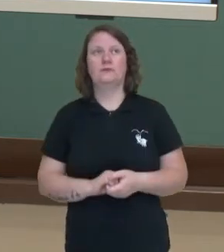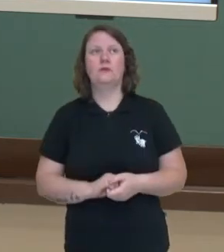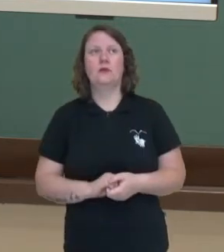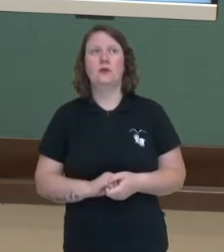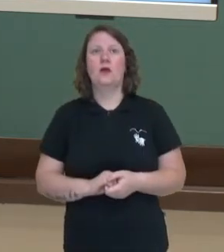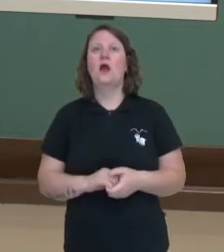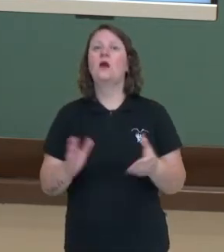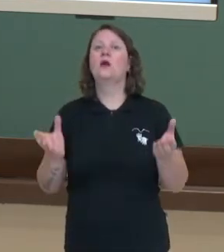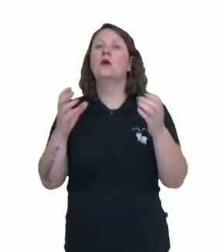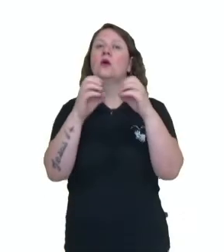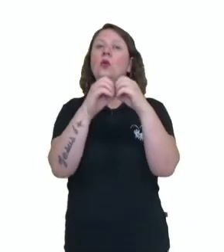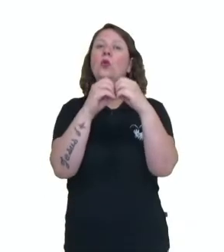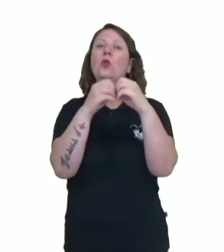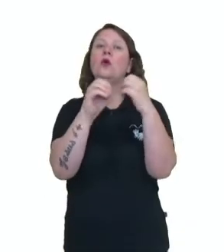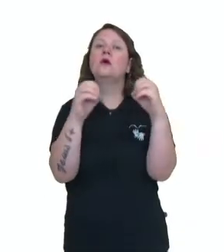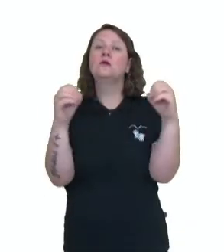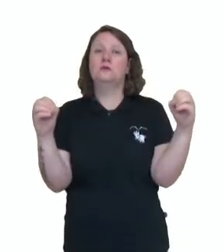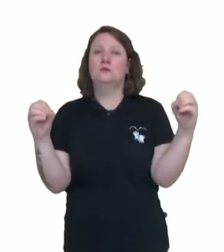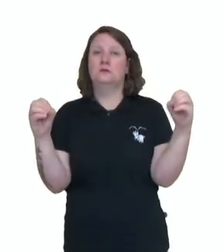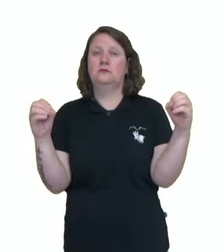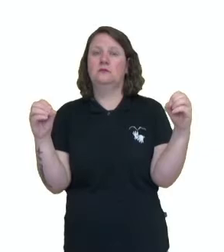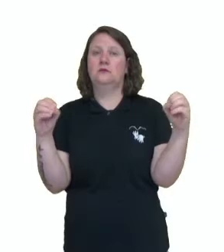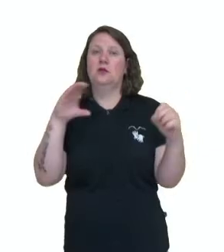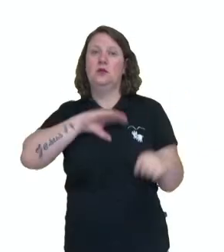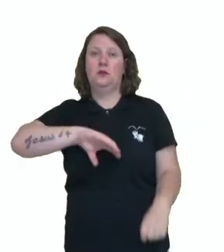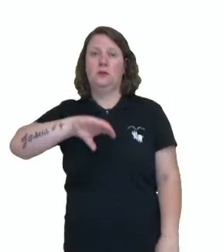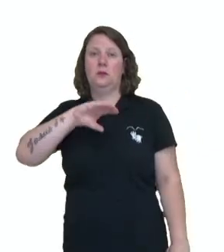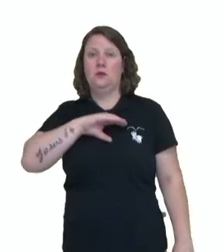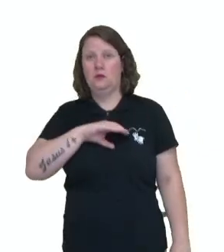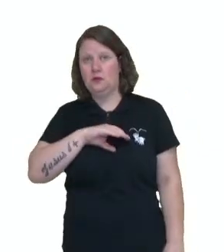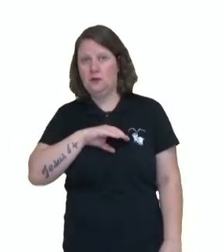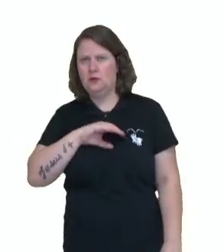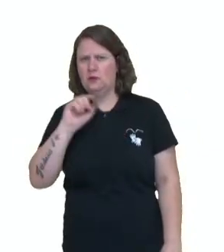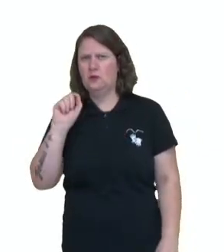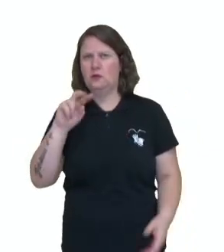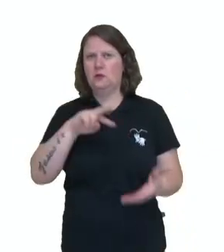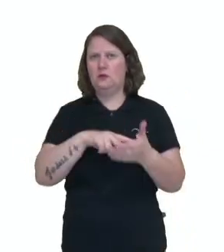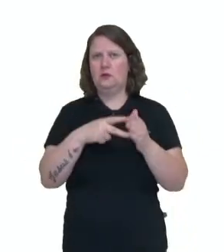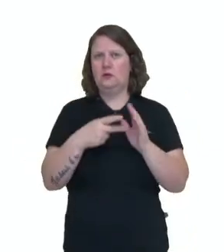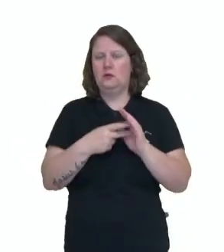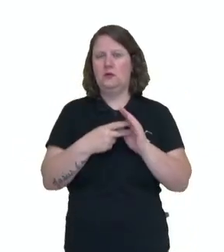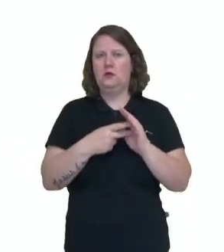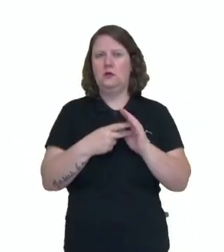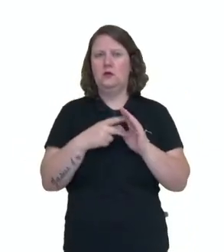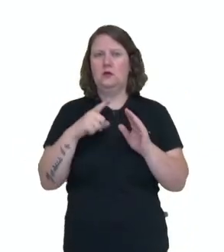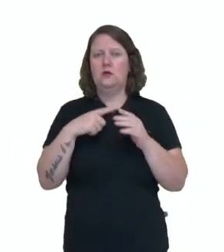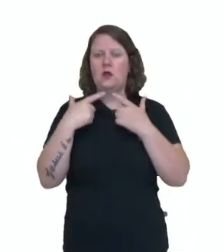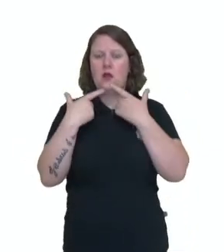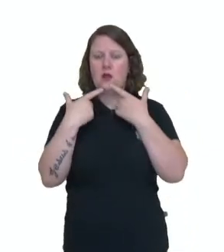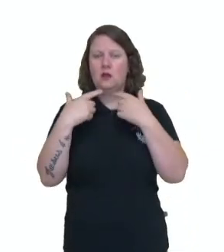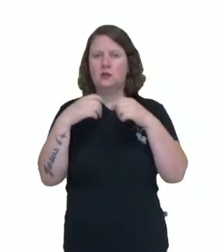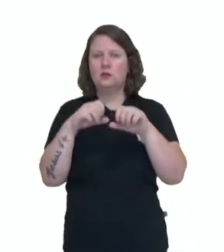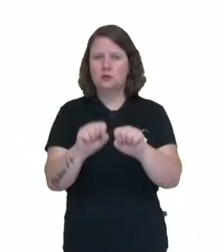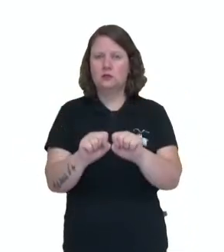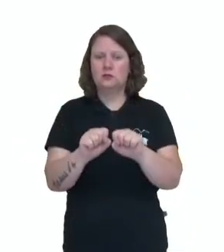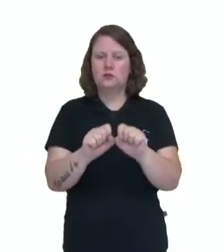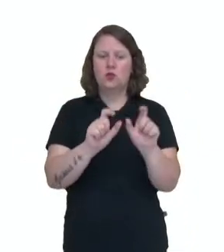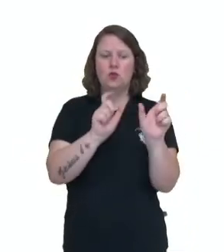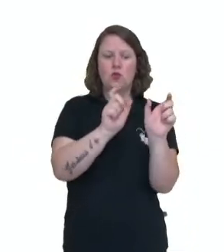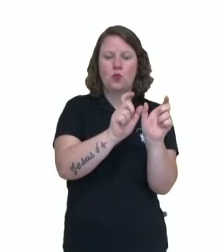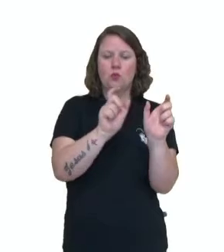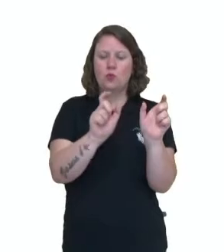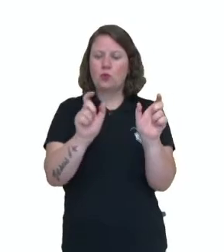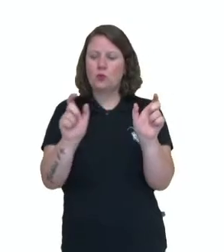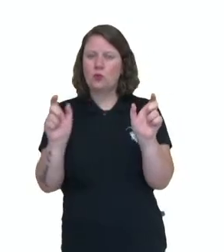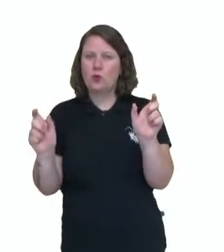Já oração. O que é uma oração em língua portuguesa, né? É todo o conjunto linguístico que se estrutura em torno de